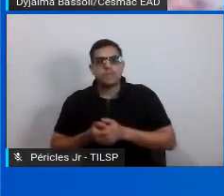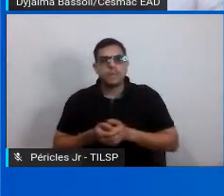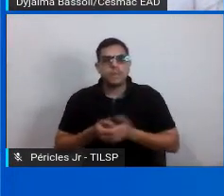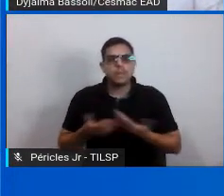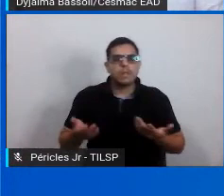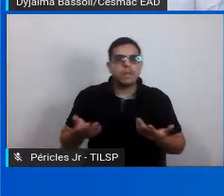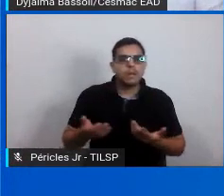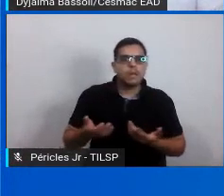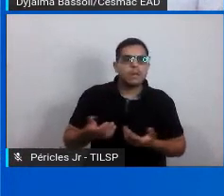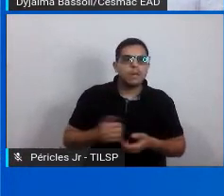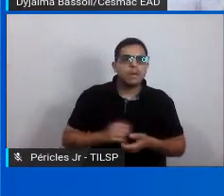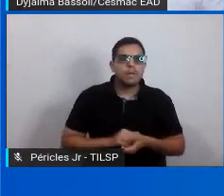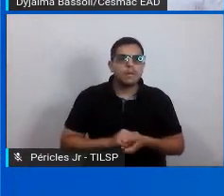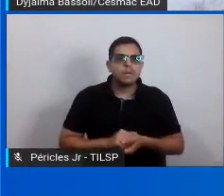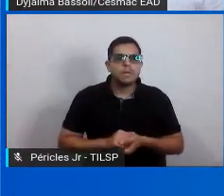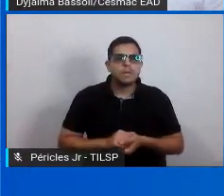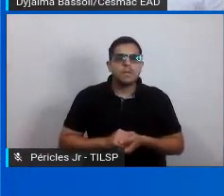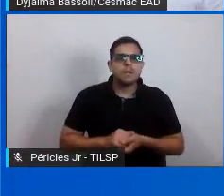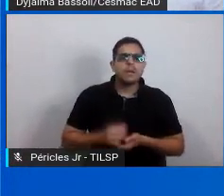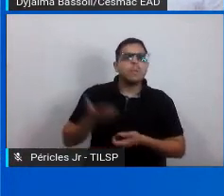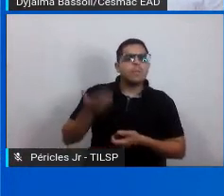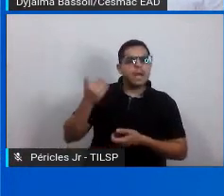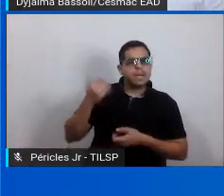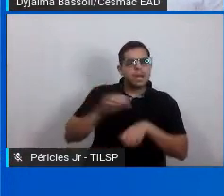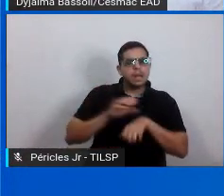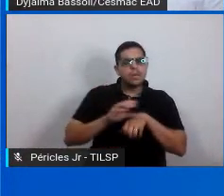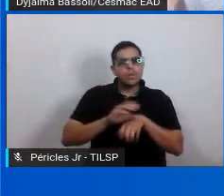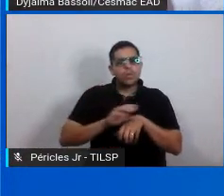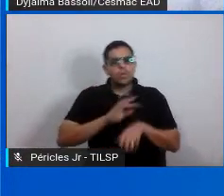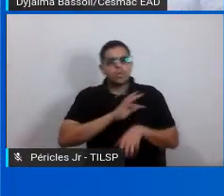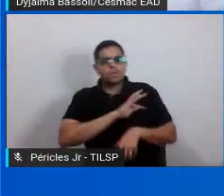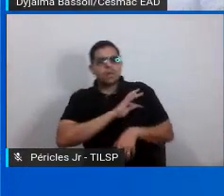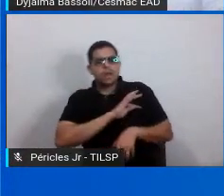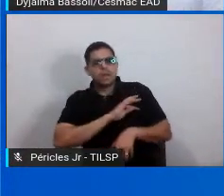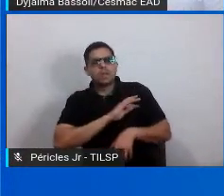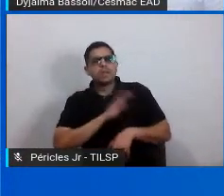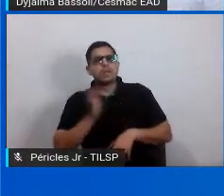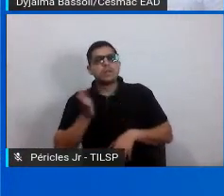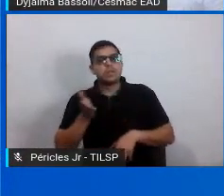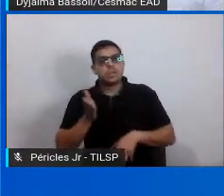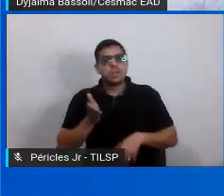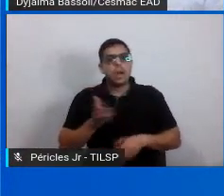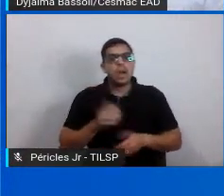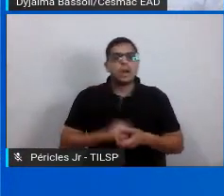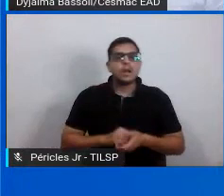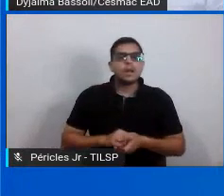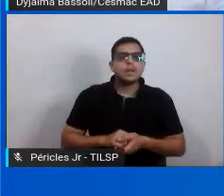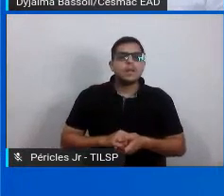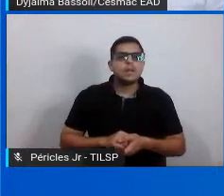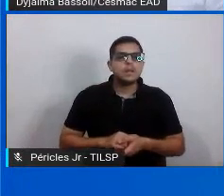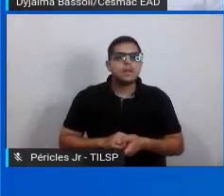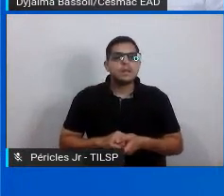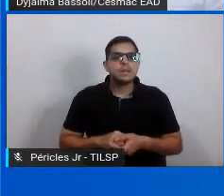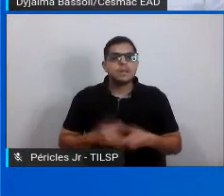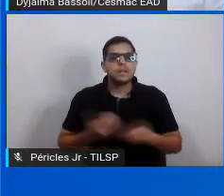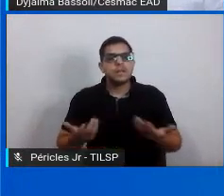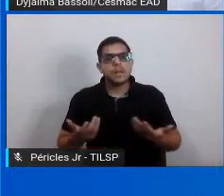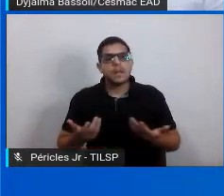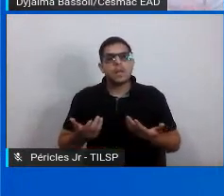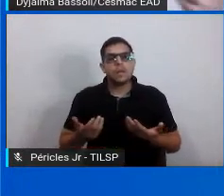Principalmente nos cursos tecnológicos ainda a idade média é mais alta então nós temos uma